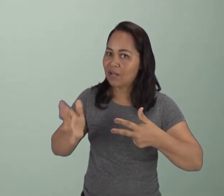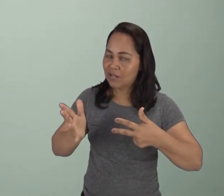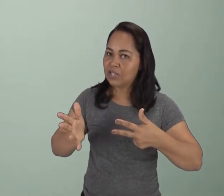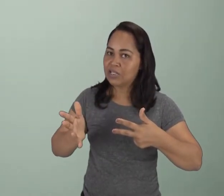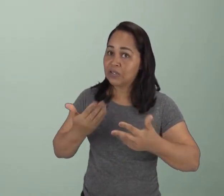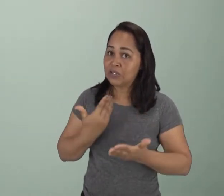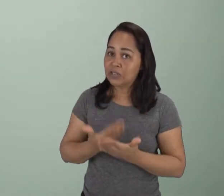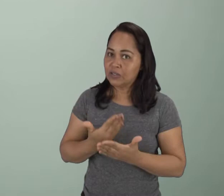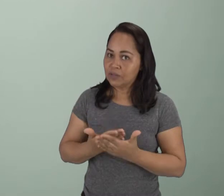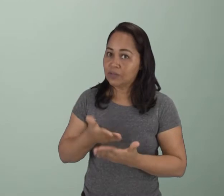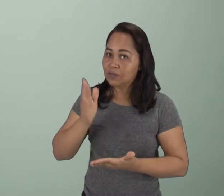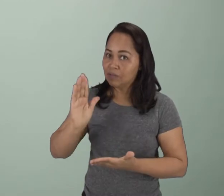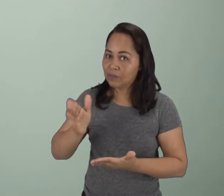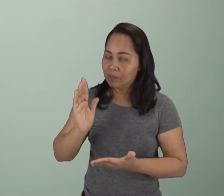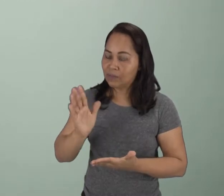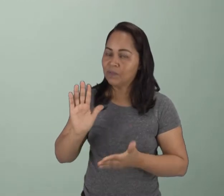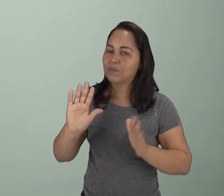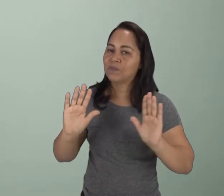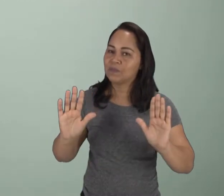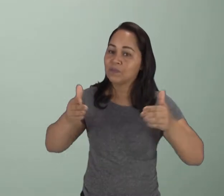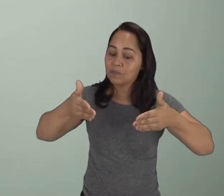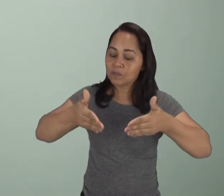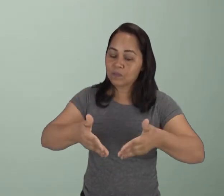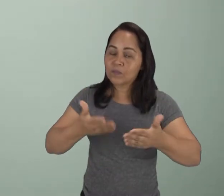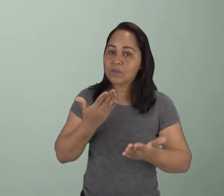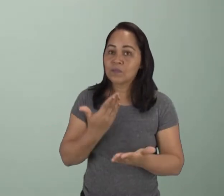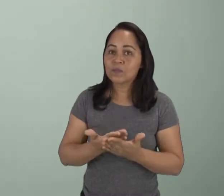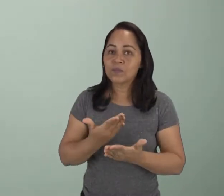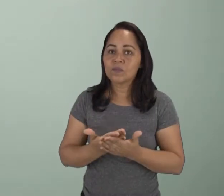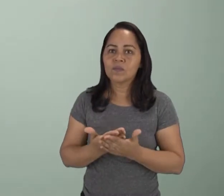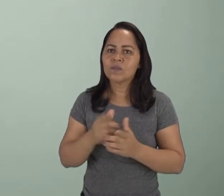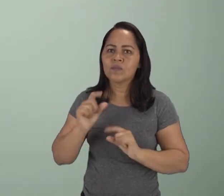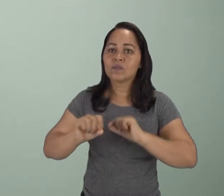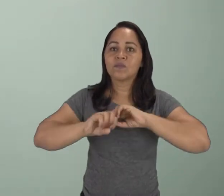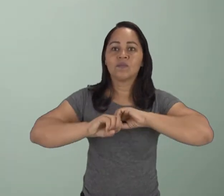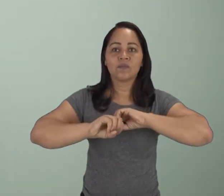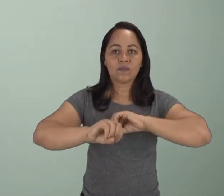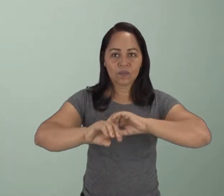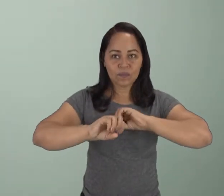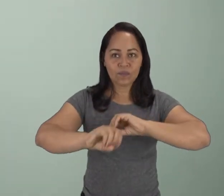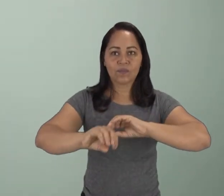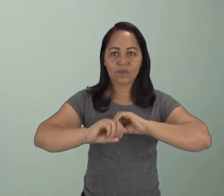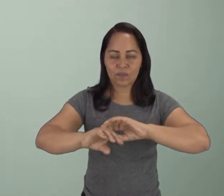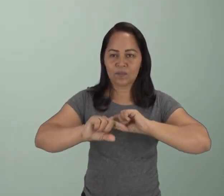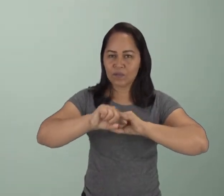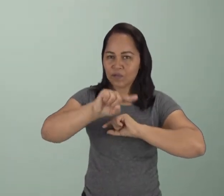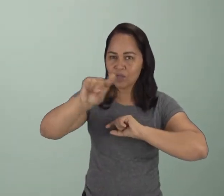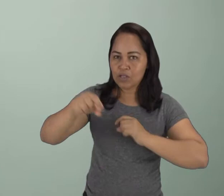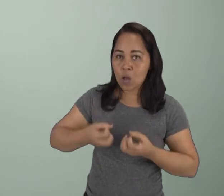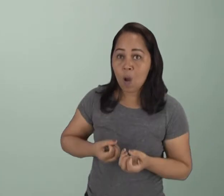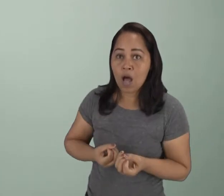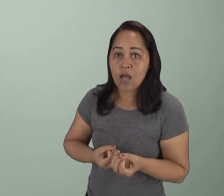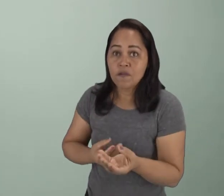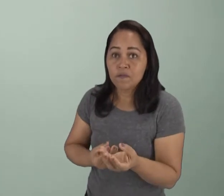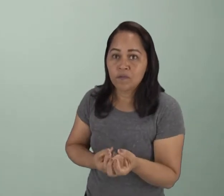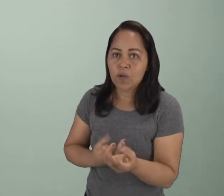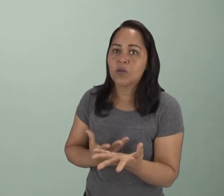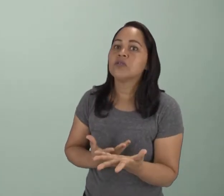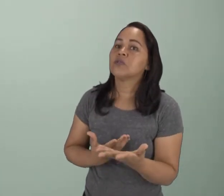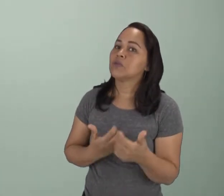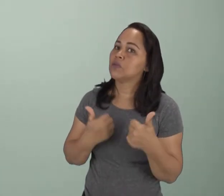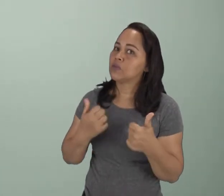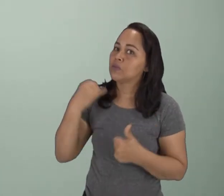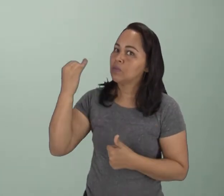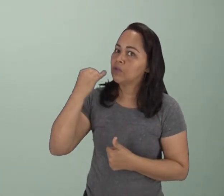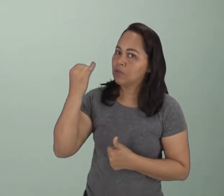aulas é trazer para vocês algumas informações que sejam pertinentes e que ajudem vocês a identificar melhor a prova de